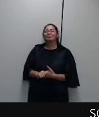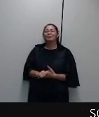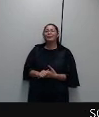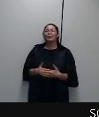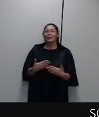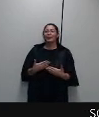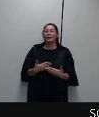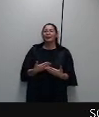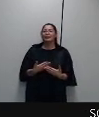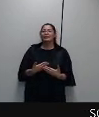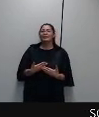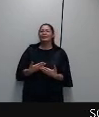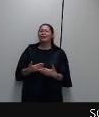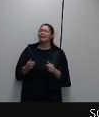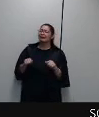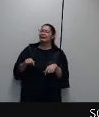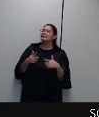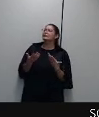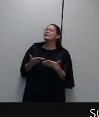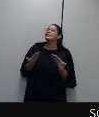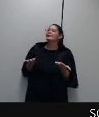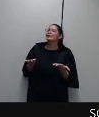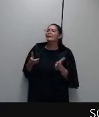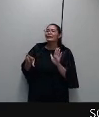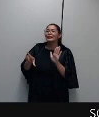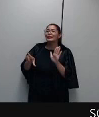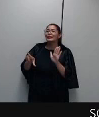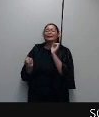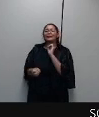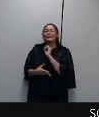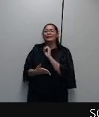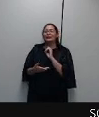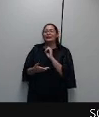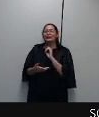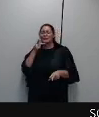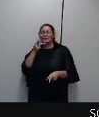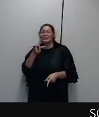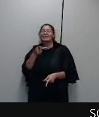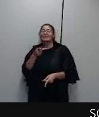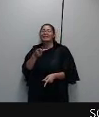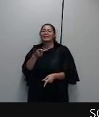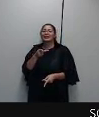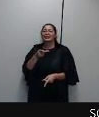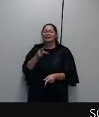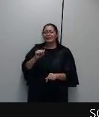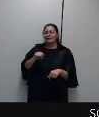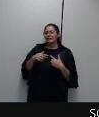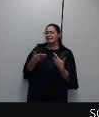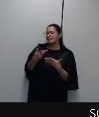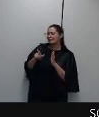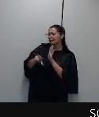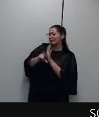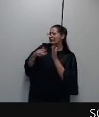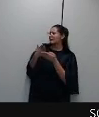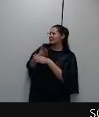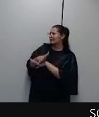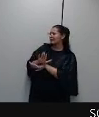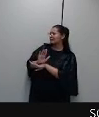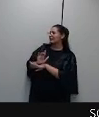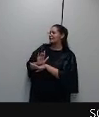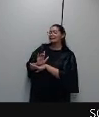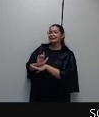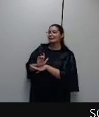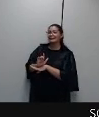arte estão da lei nova ter falado que esta lei entra em vigor e